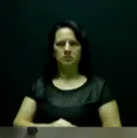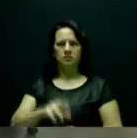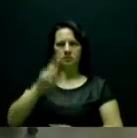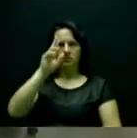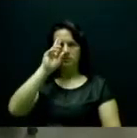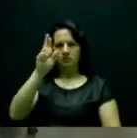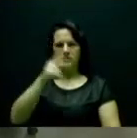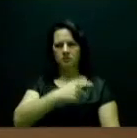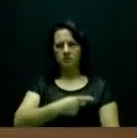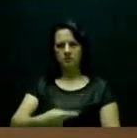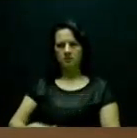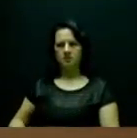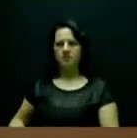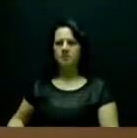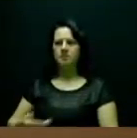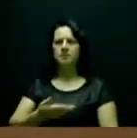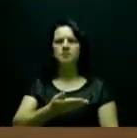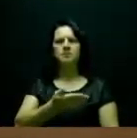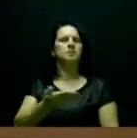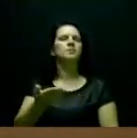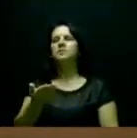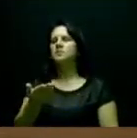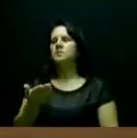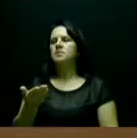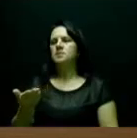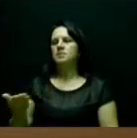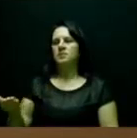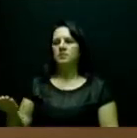Senhor presidente, nobres pares,